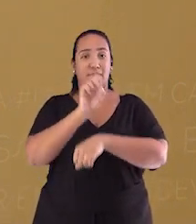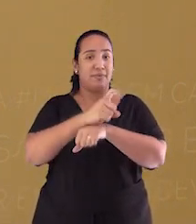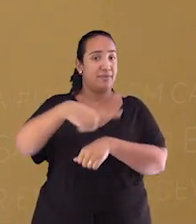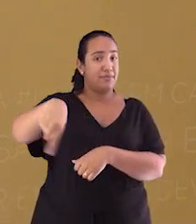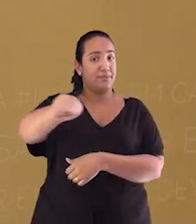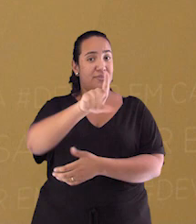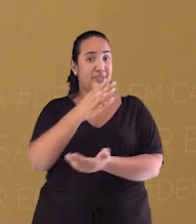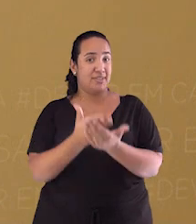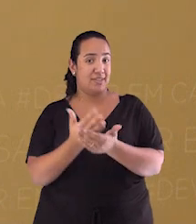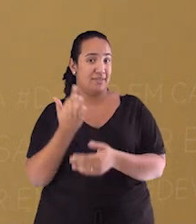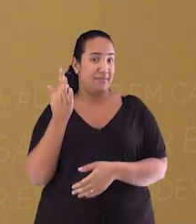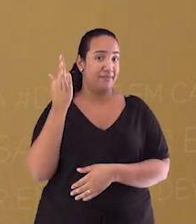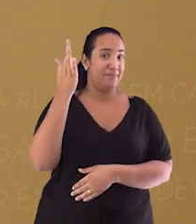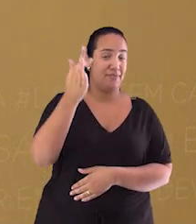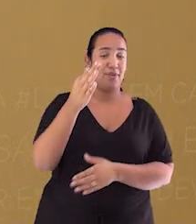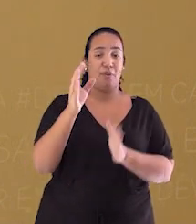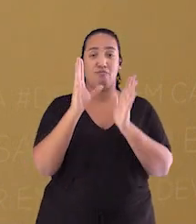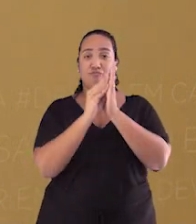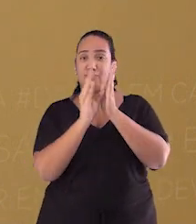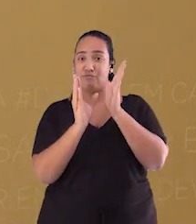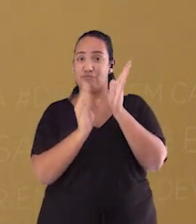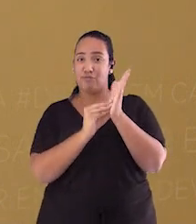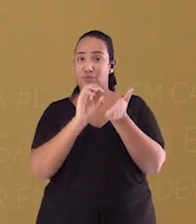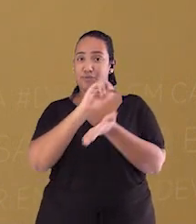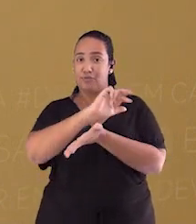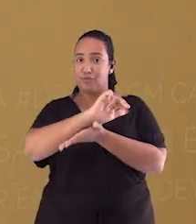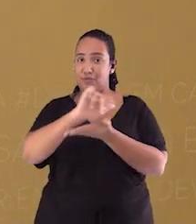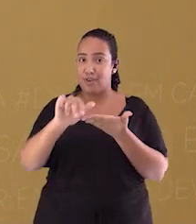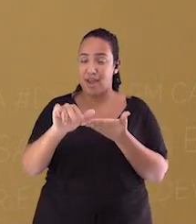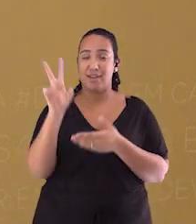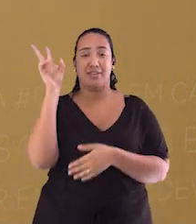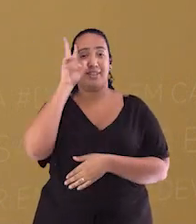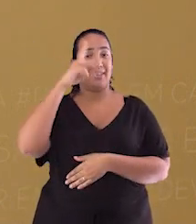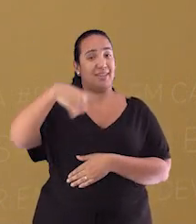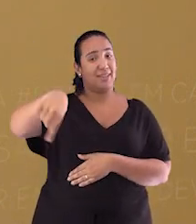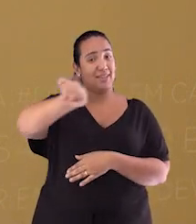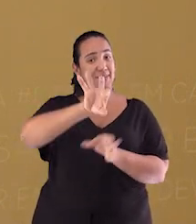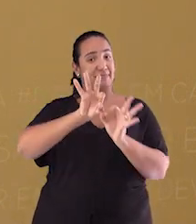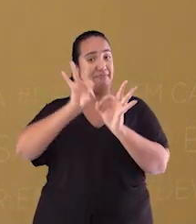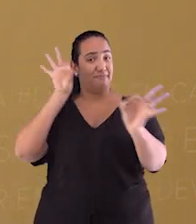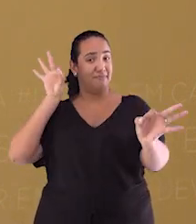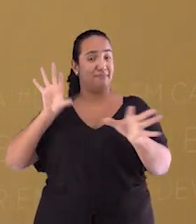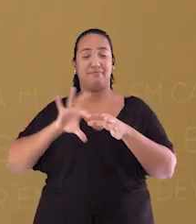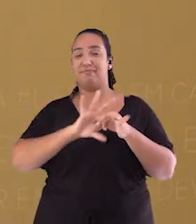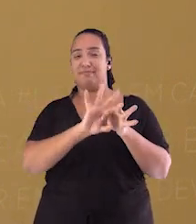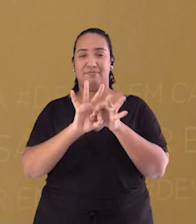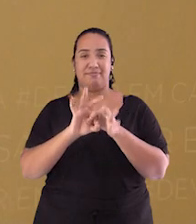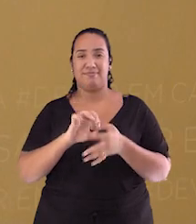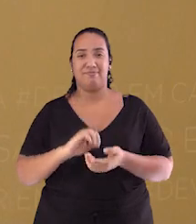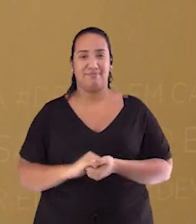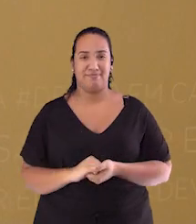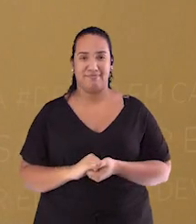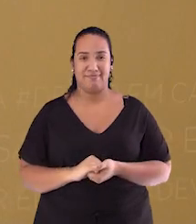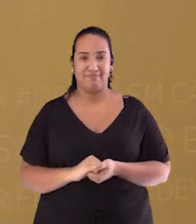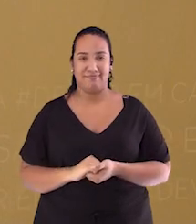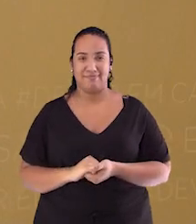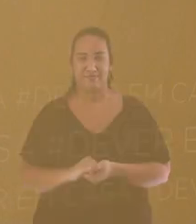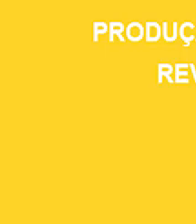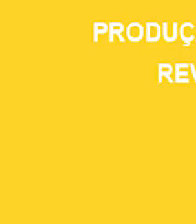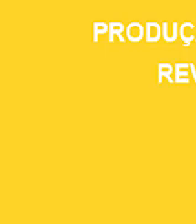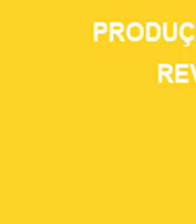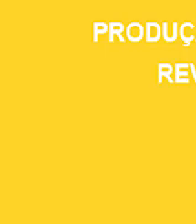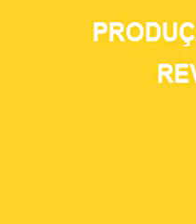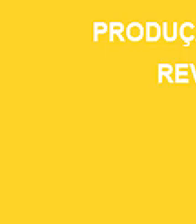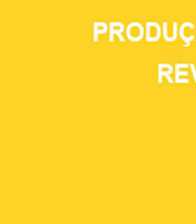e espero você na próxima aula com muitos conteúdos geográficos. E não esqueçam, mesmo distantes, estamos juntos!